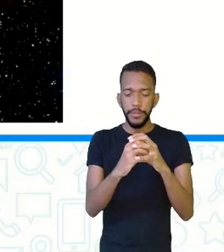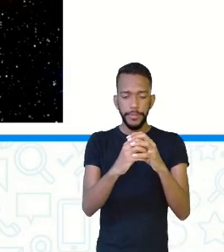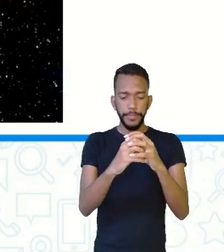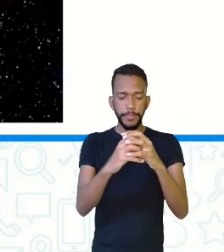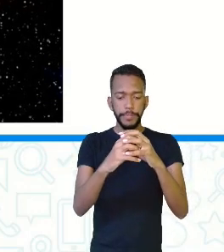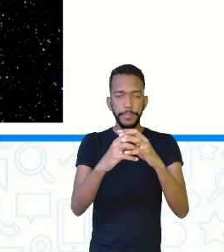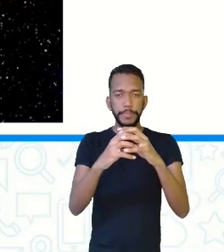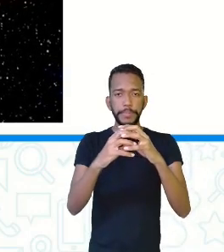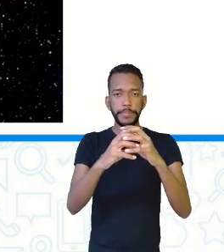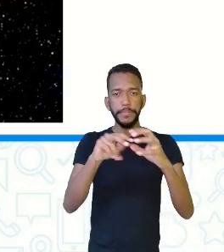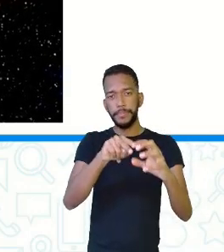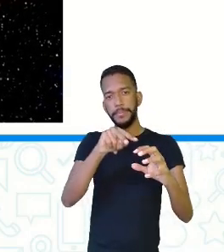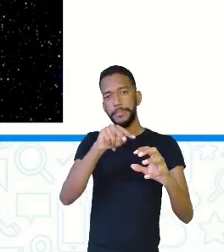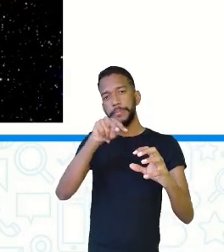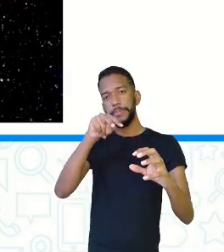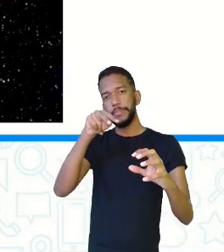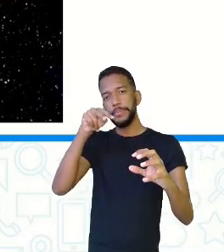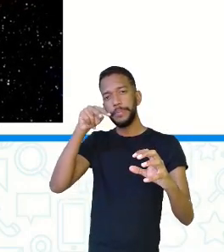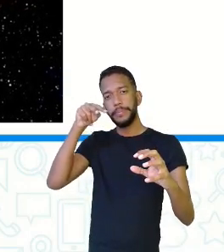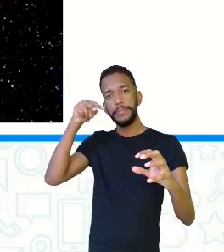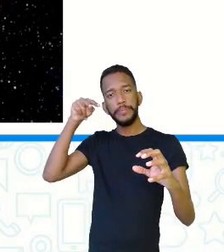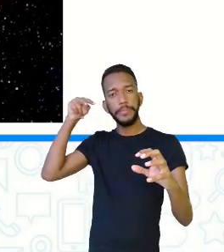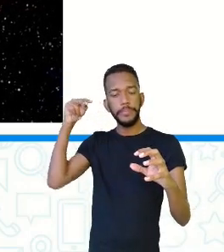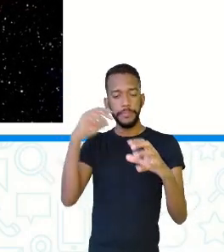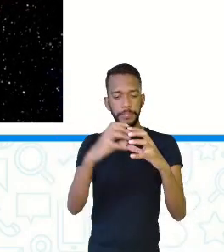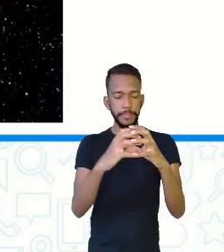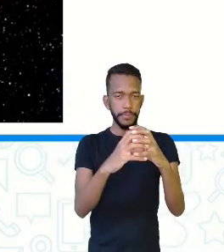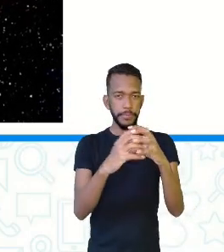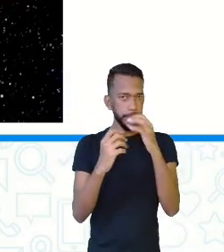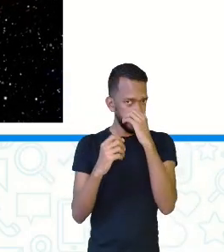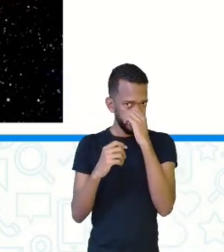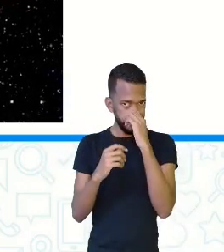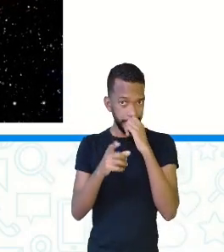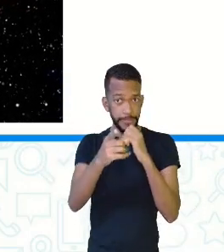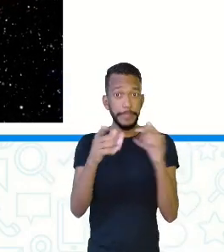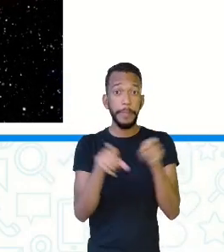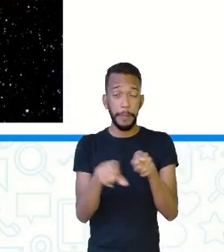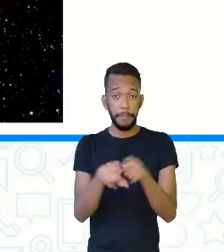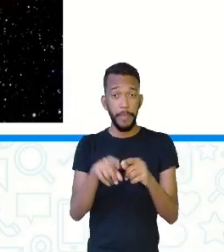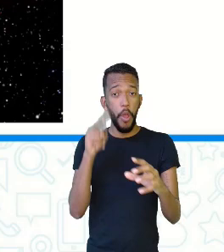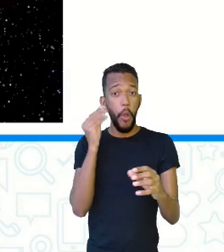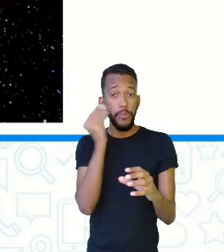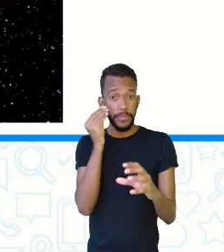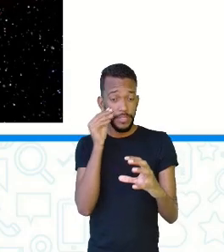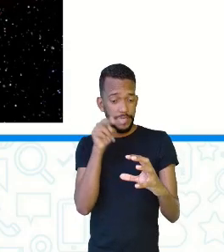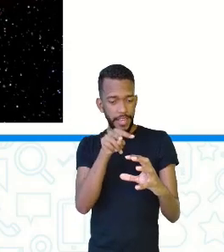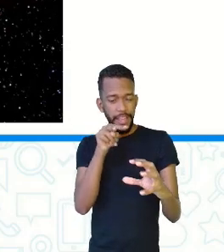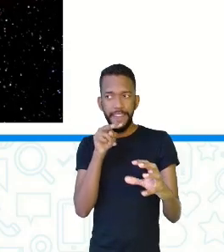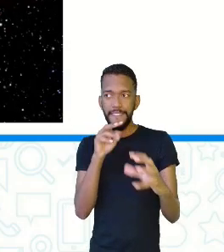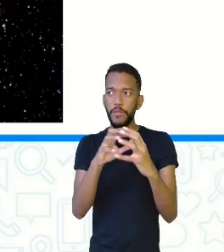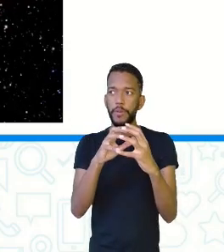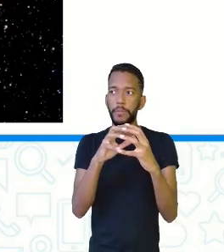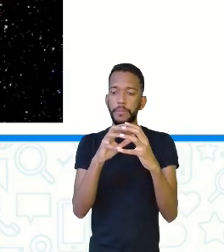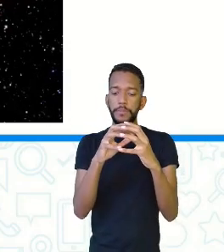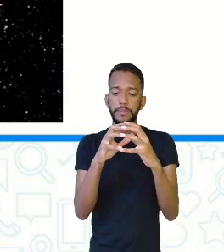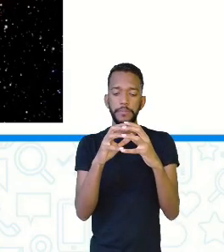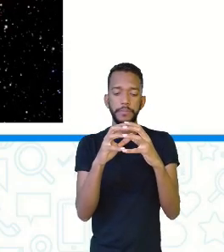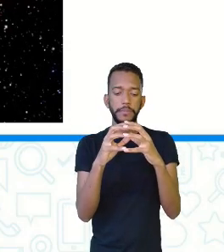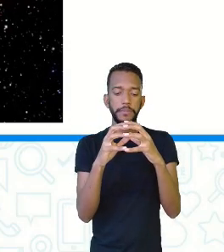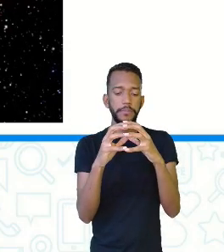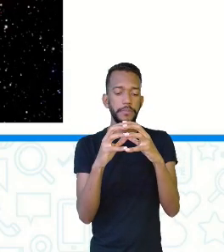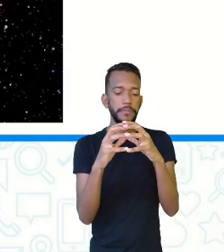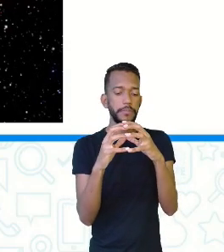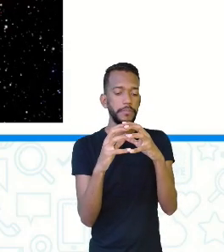distante aí, observando o planeta. E vocês observam também que esse planeta está se movendo, num movimento